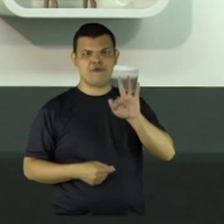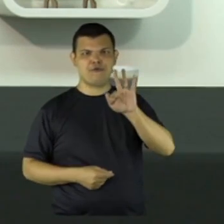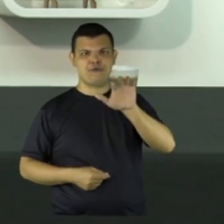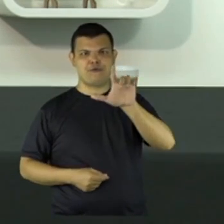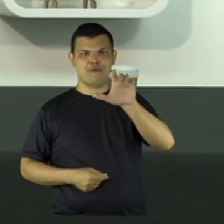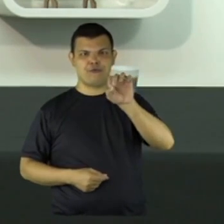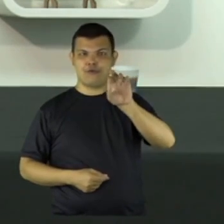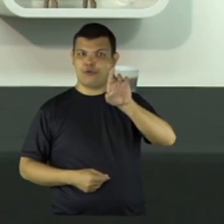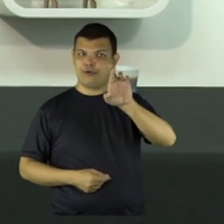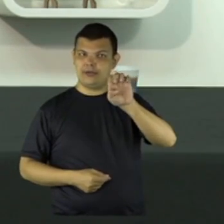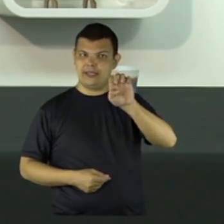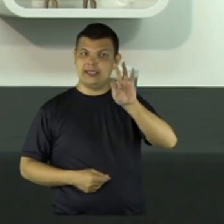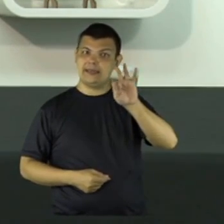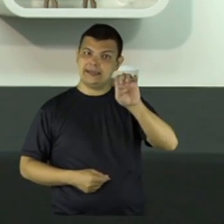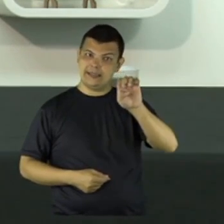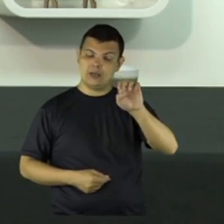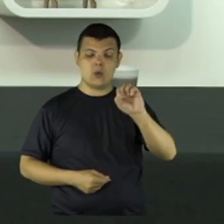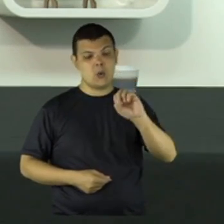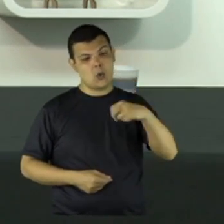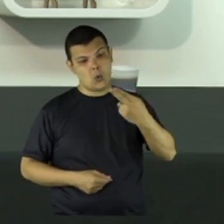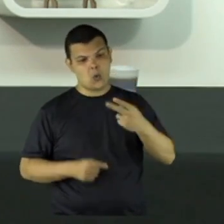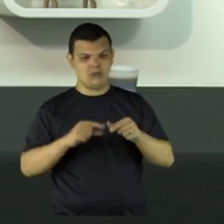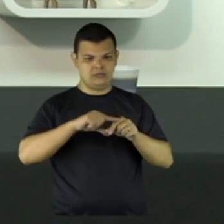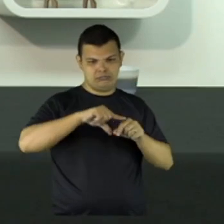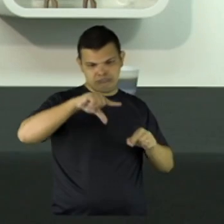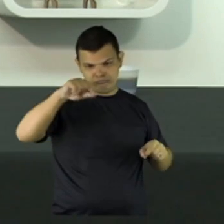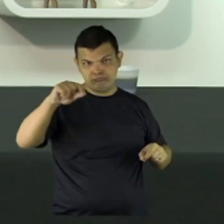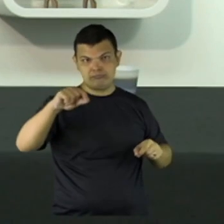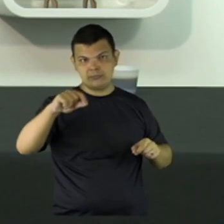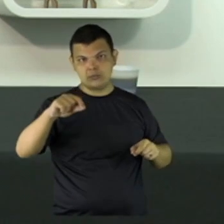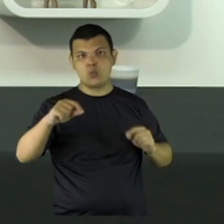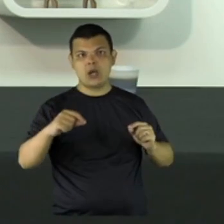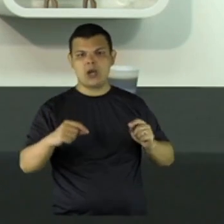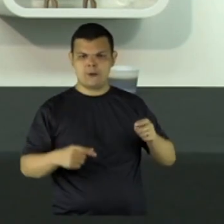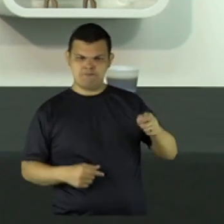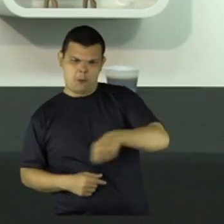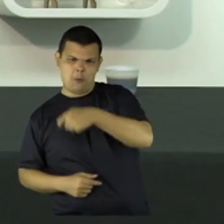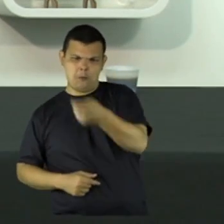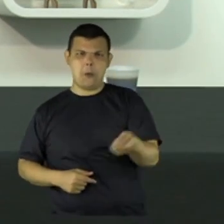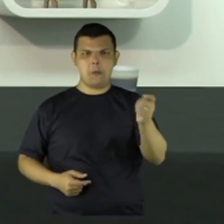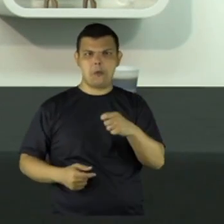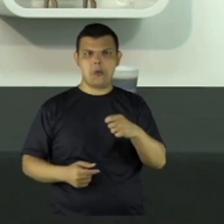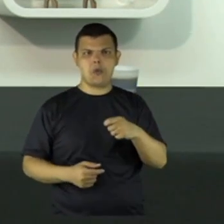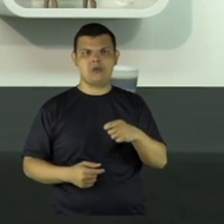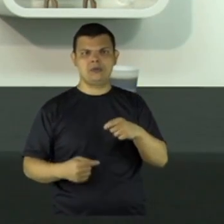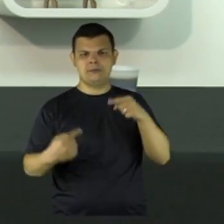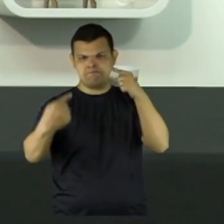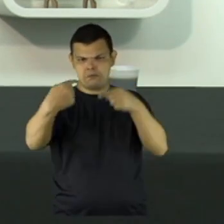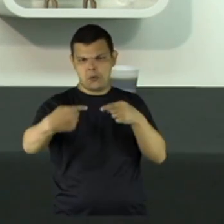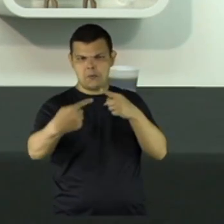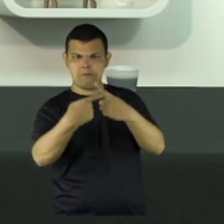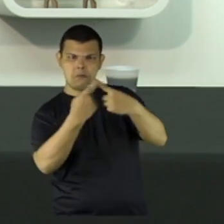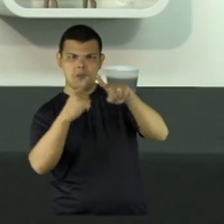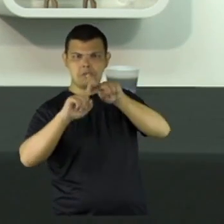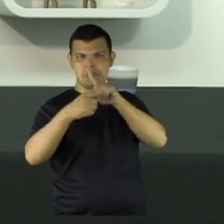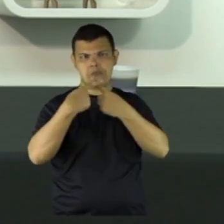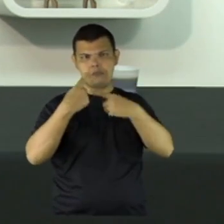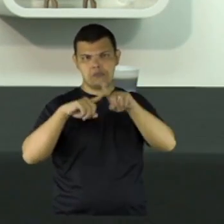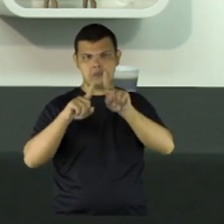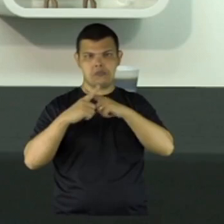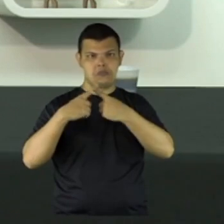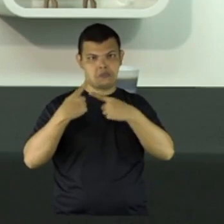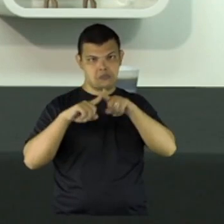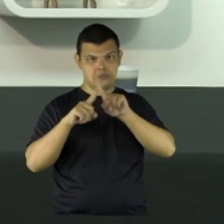eles precisam atingir as áreas permitidas do seu oponente para marcar a pontuação. Então essa espada,